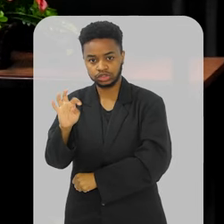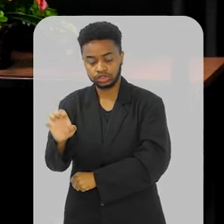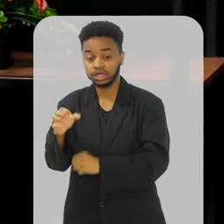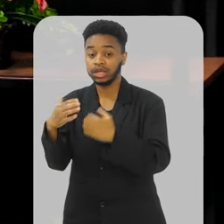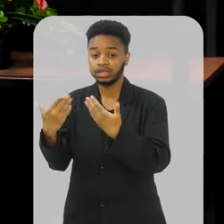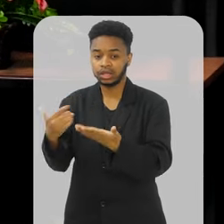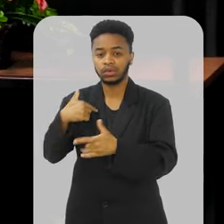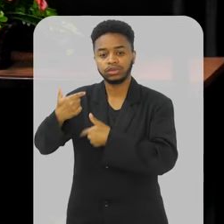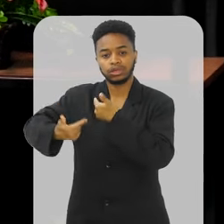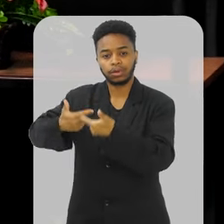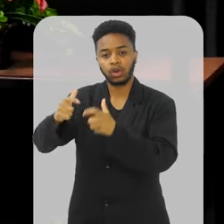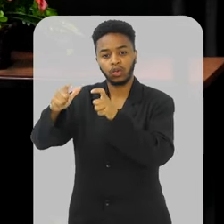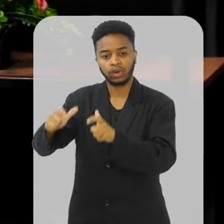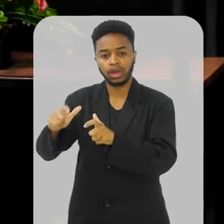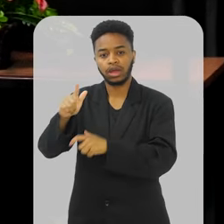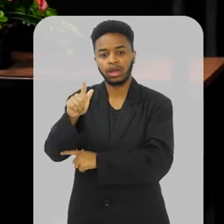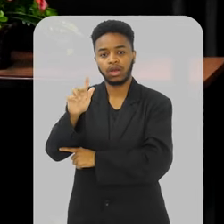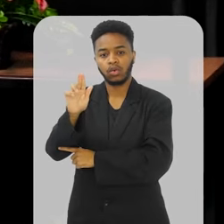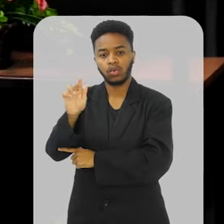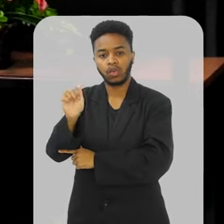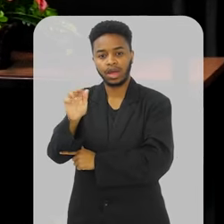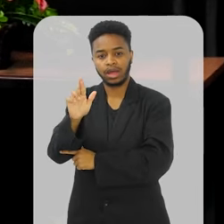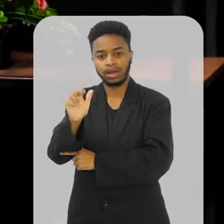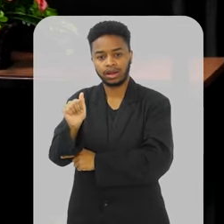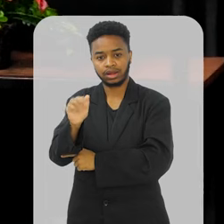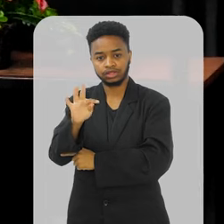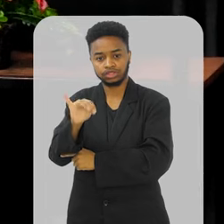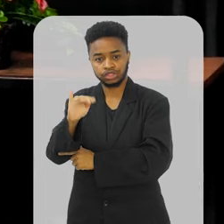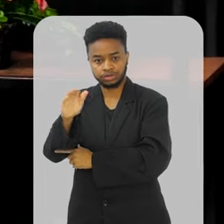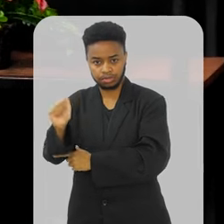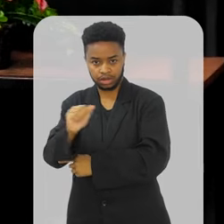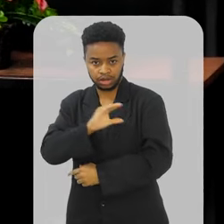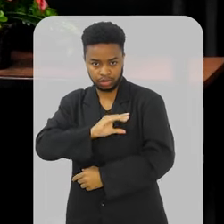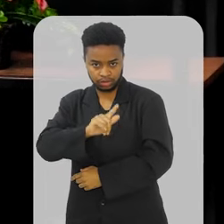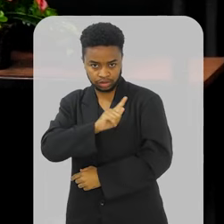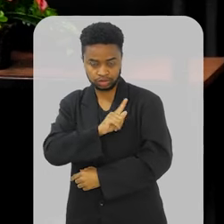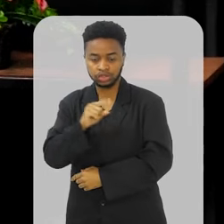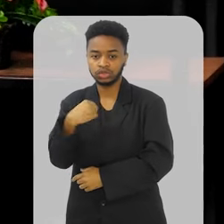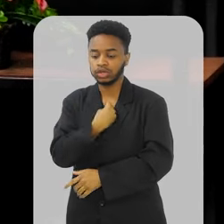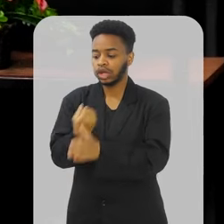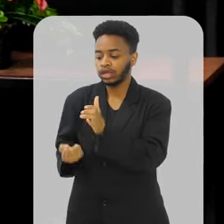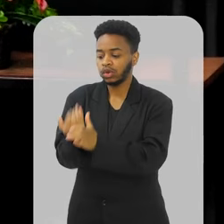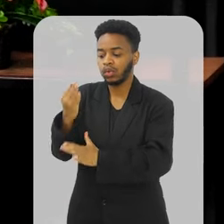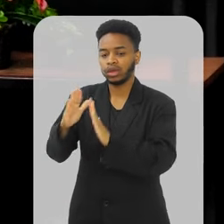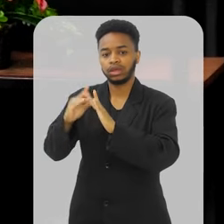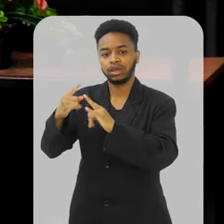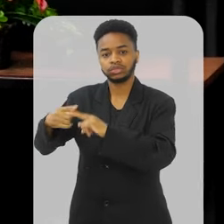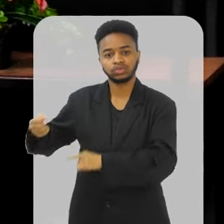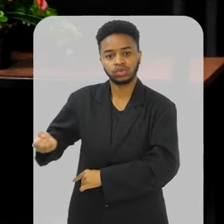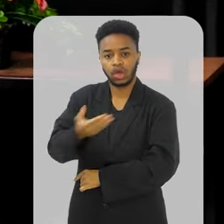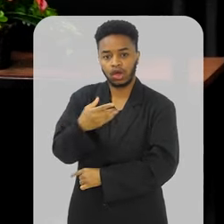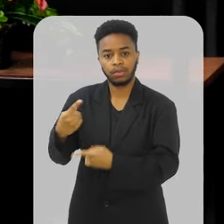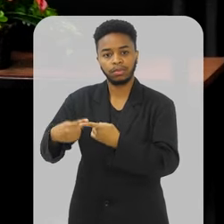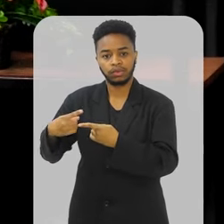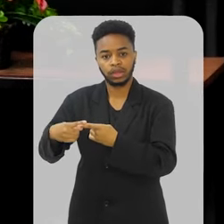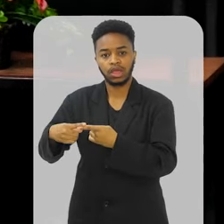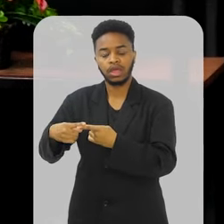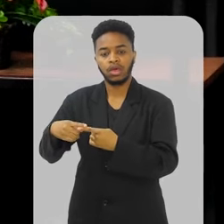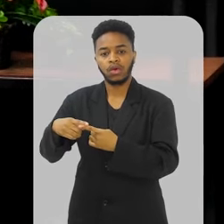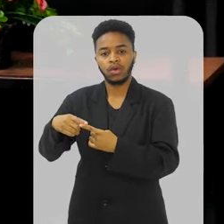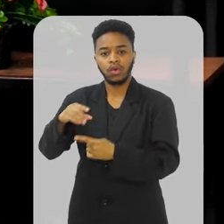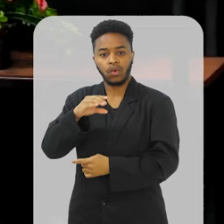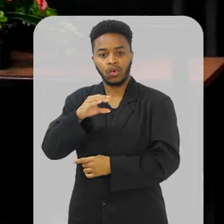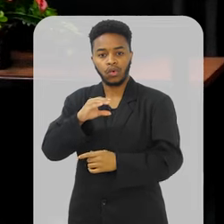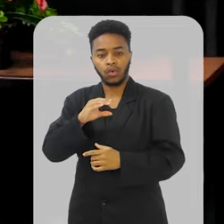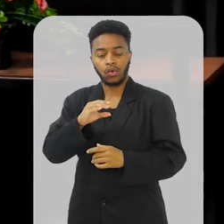trabalhando lá em Guaratiba Campo Grande Guaratiba fundando uma nova Paróquia que o Senor Cardeal da época me enviou para